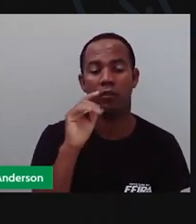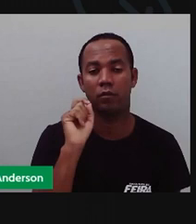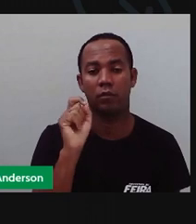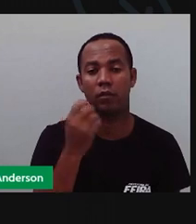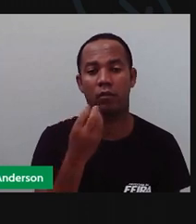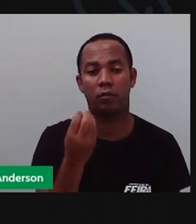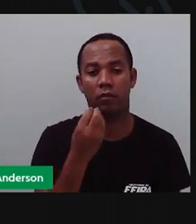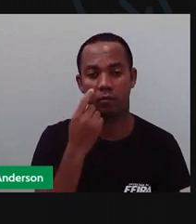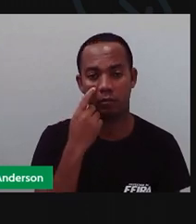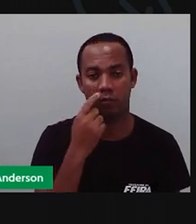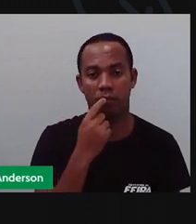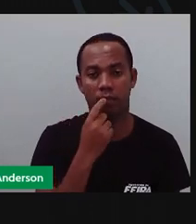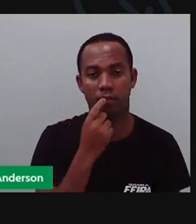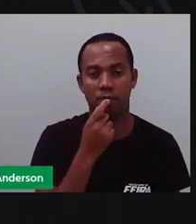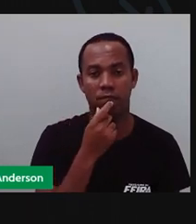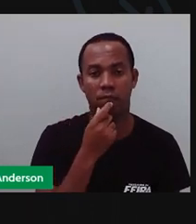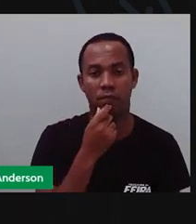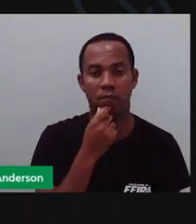Ó.